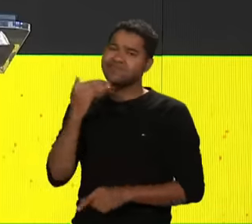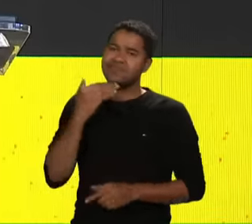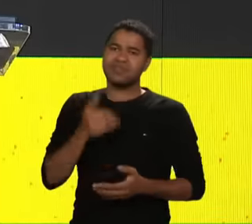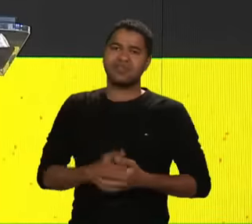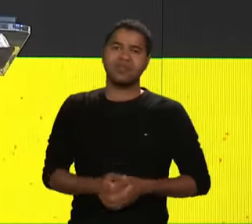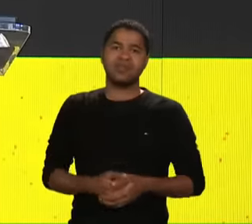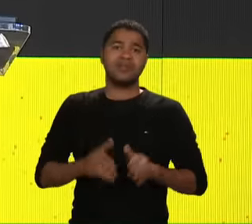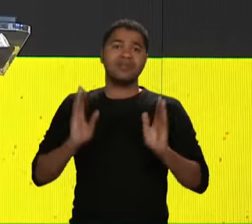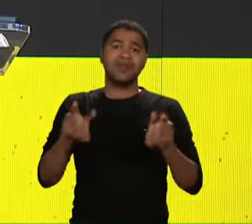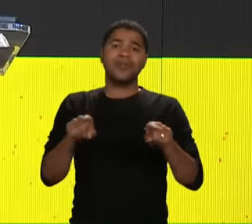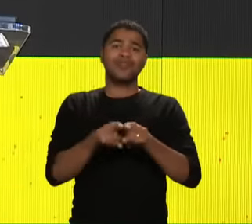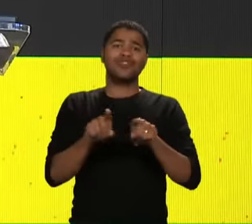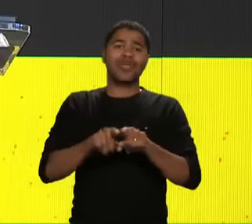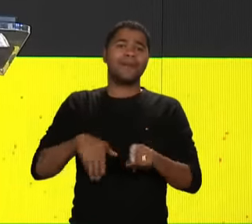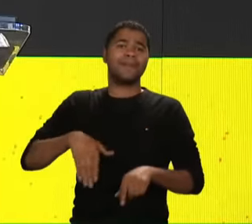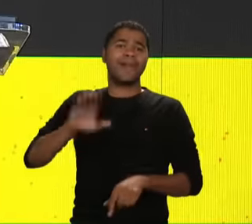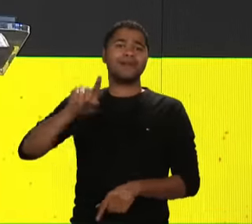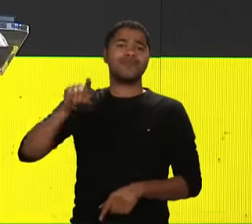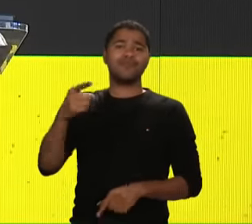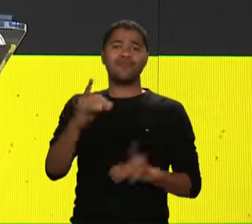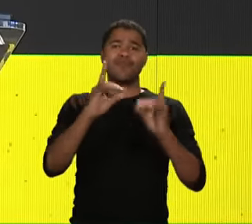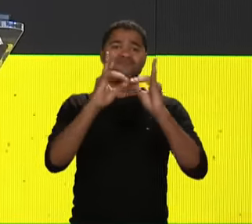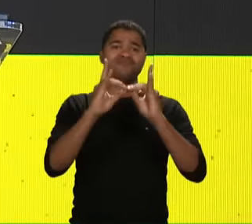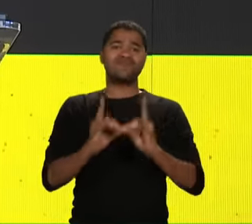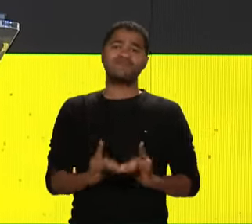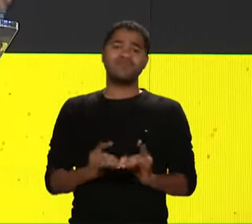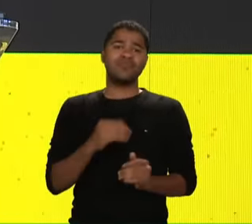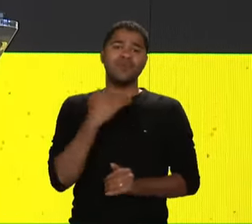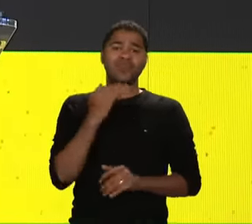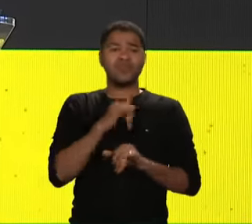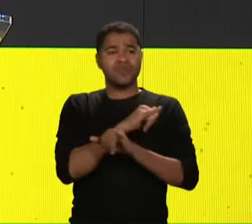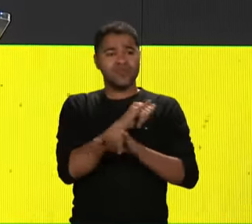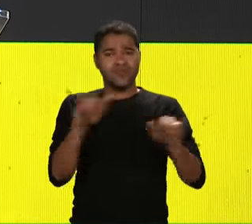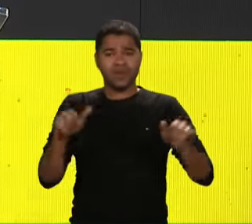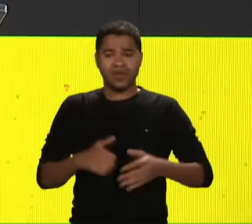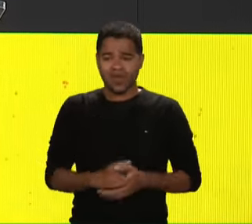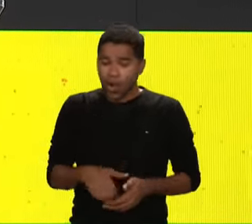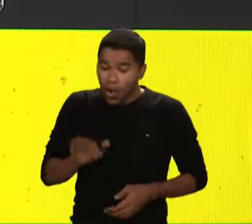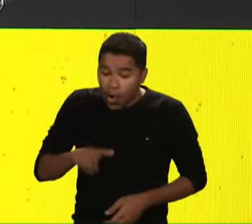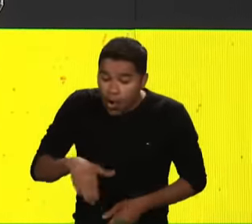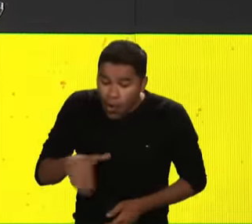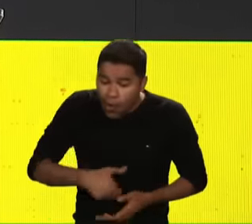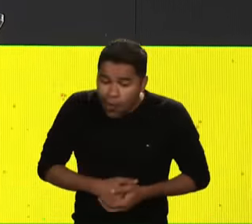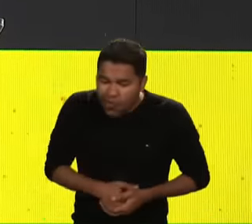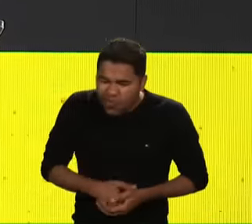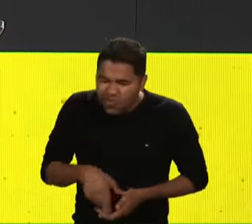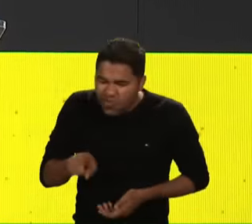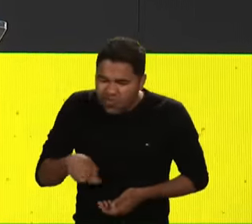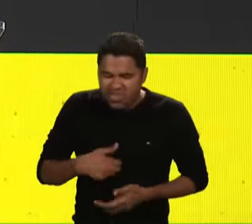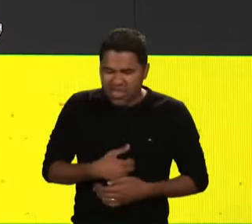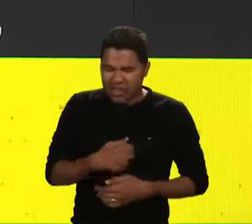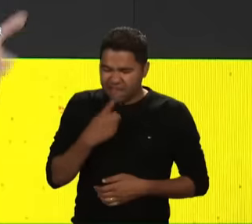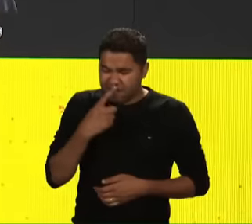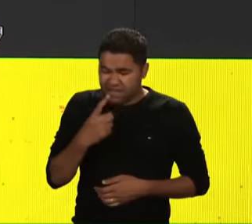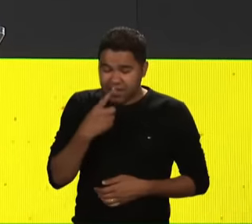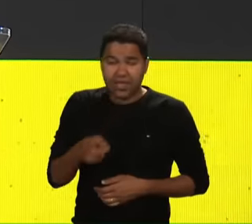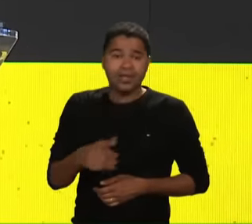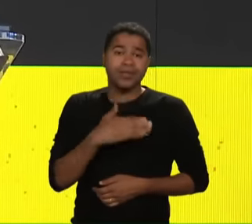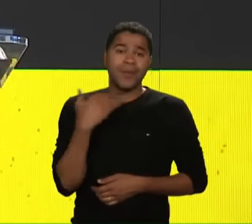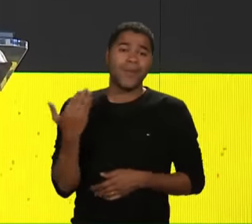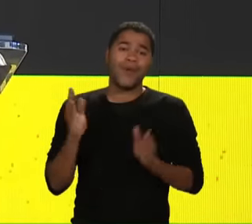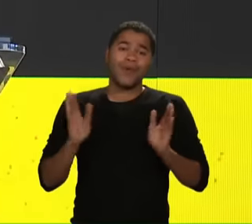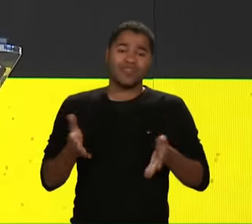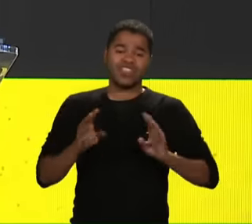1000 enterros. E ali não adiantava falar: olha, você não pode exalar mau cheiro, mas ele está em estado